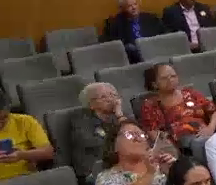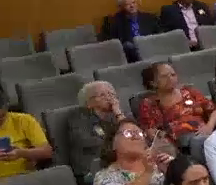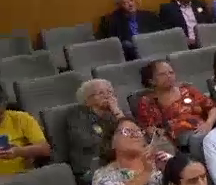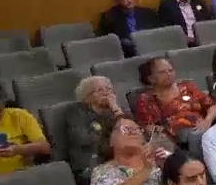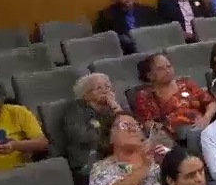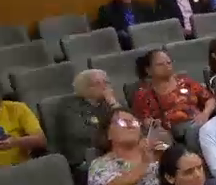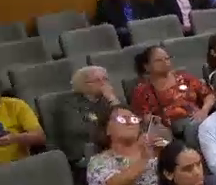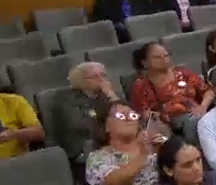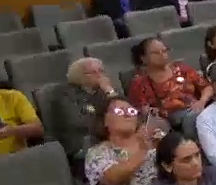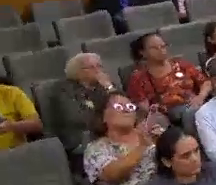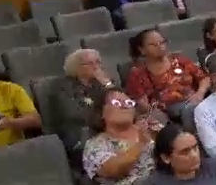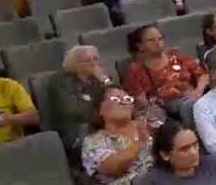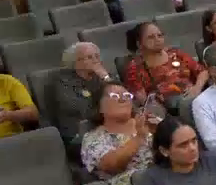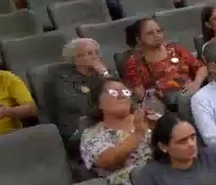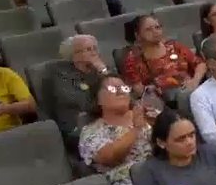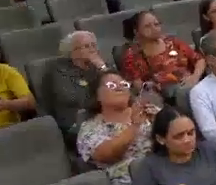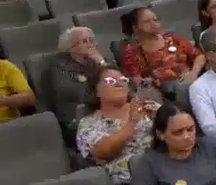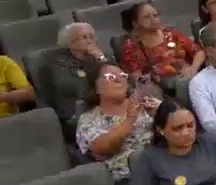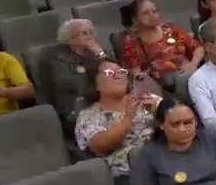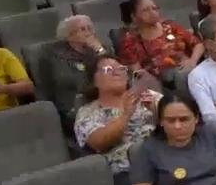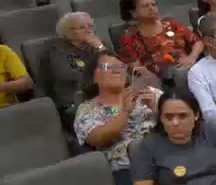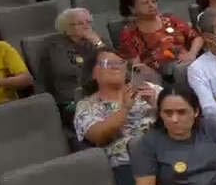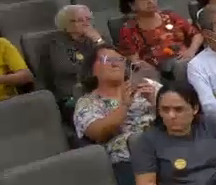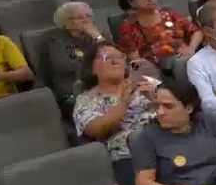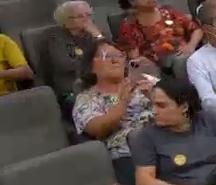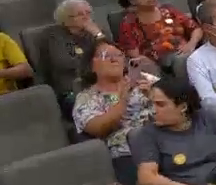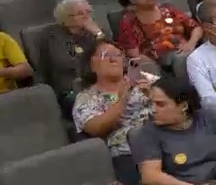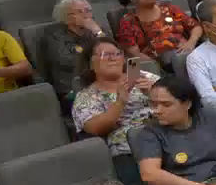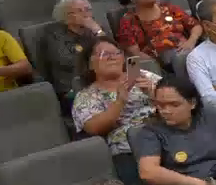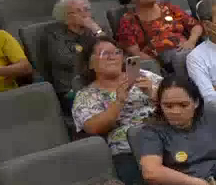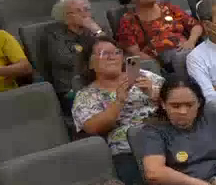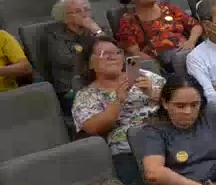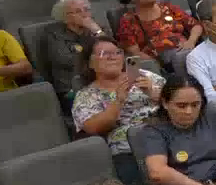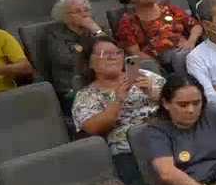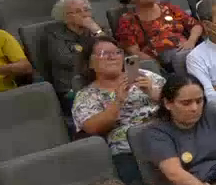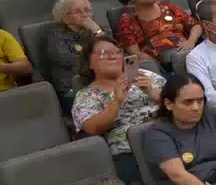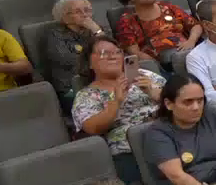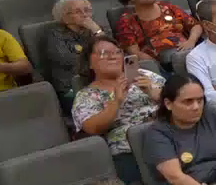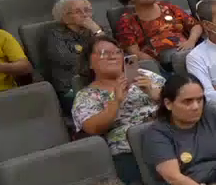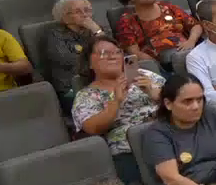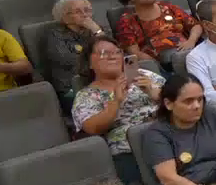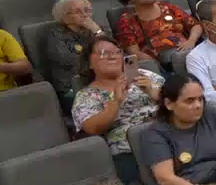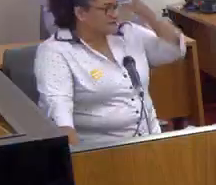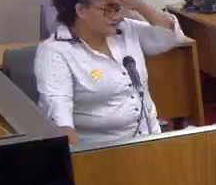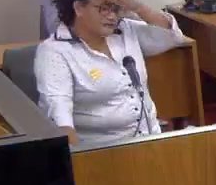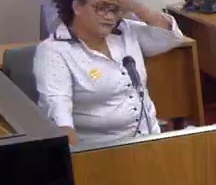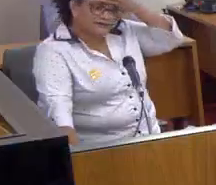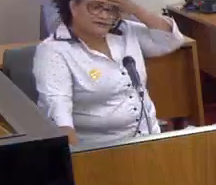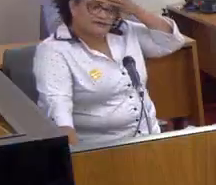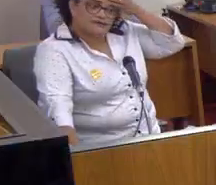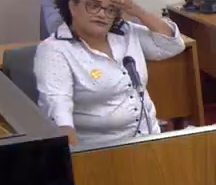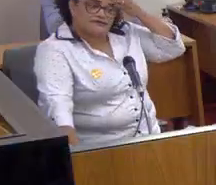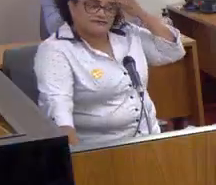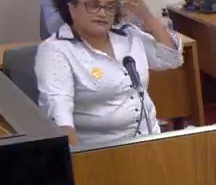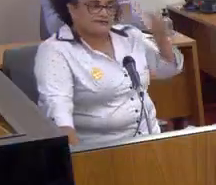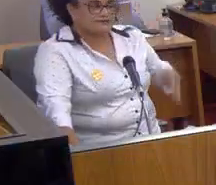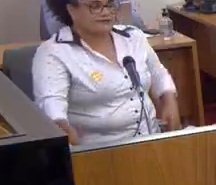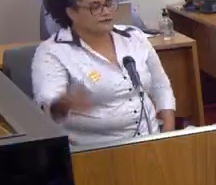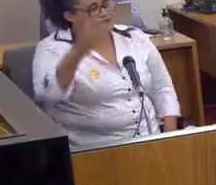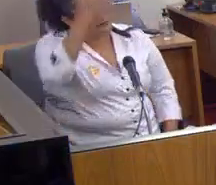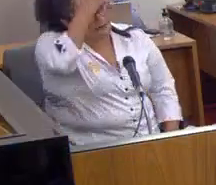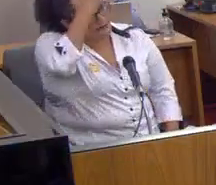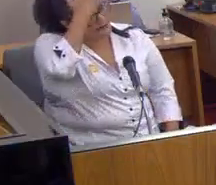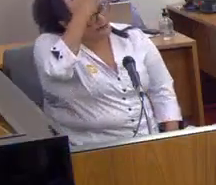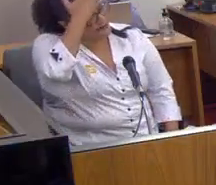o direito de expressar a indignação de cada um de vocês e pode ter certeza que juntos vamos conquistar